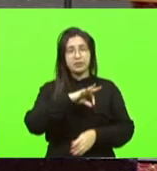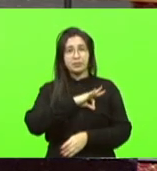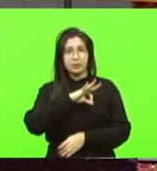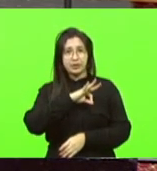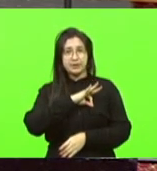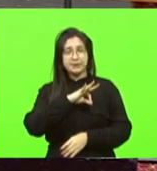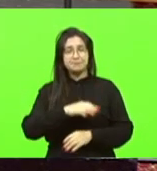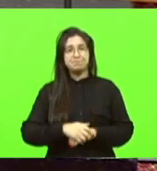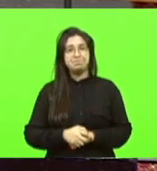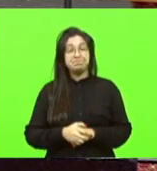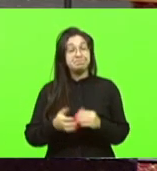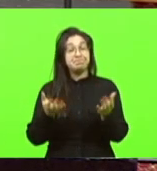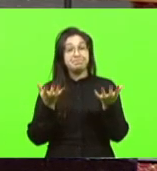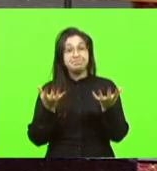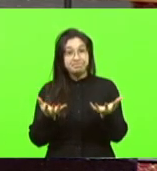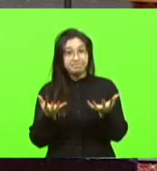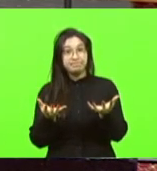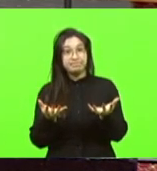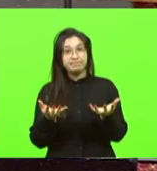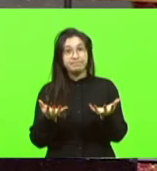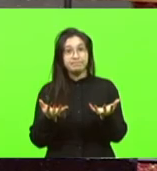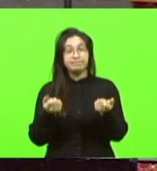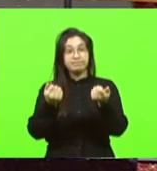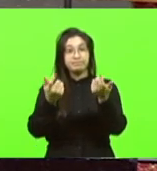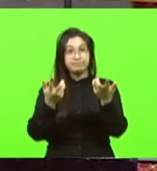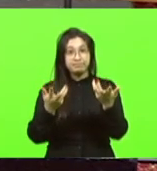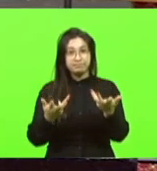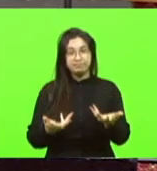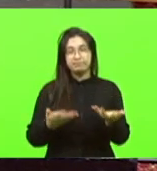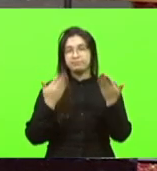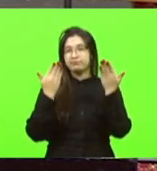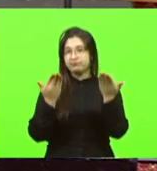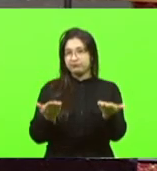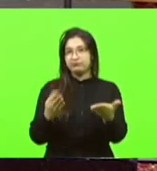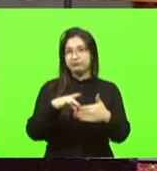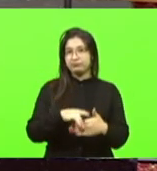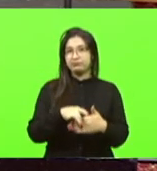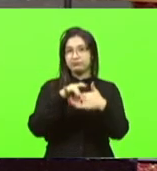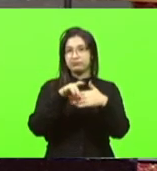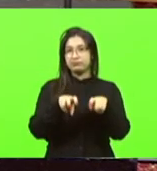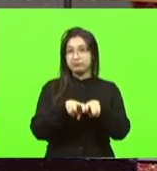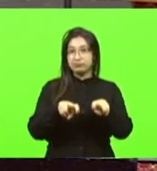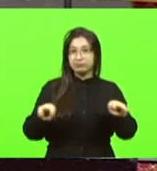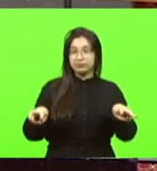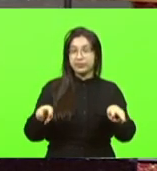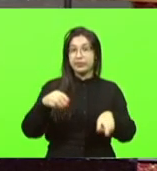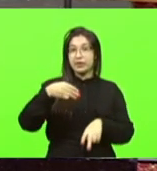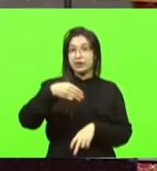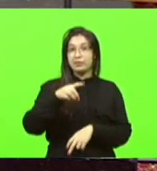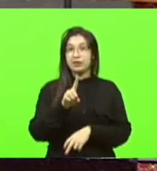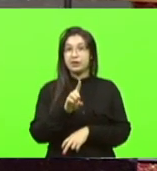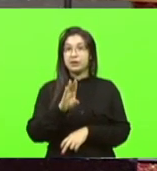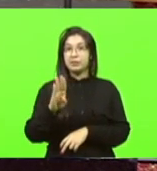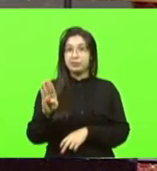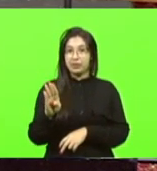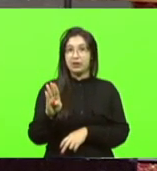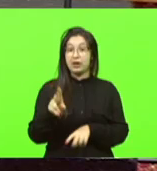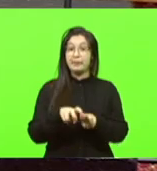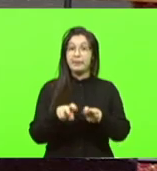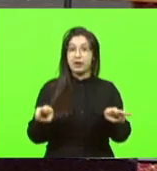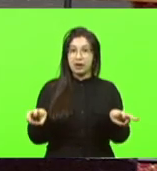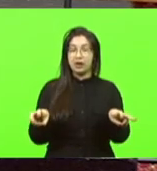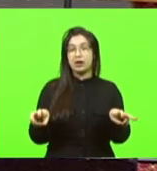quero lhe trazer uma palavra como líder da bancada de que o MDB bancada do